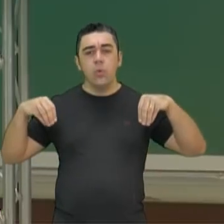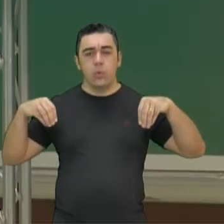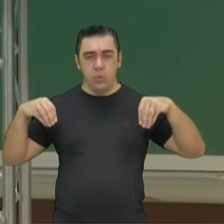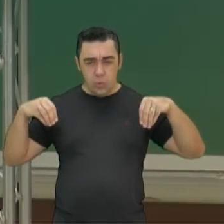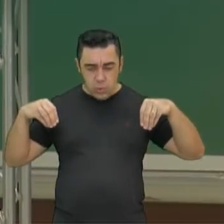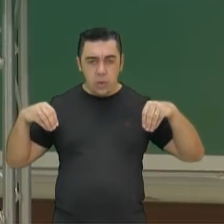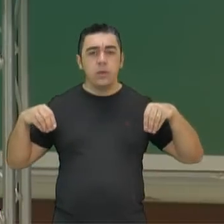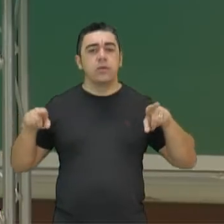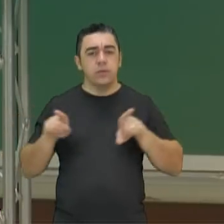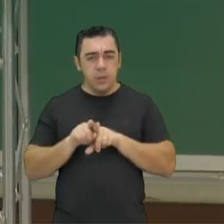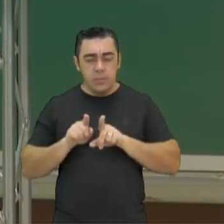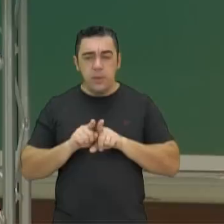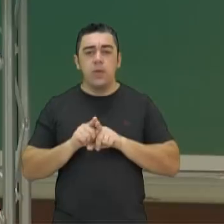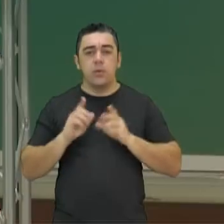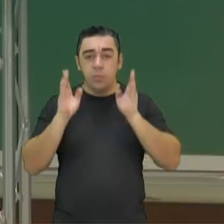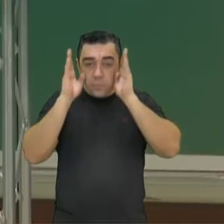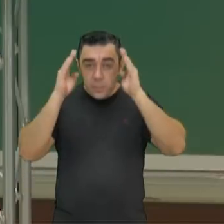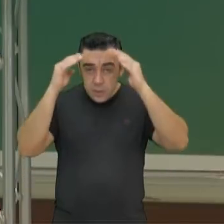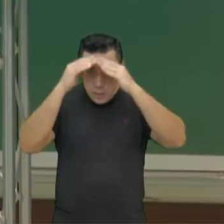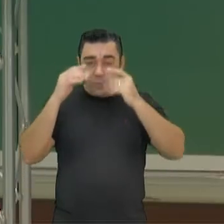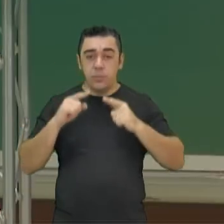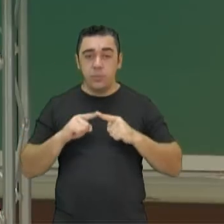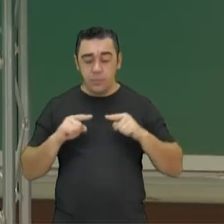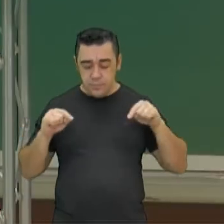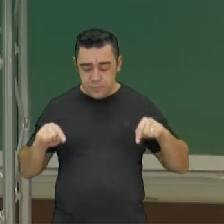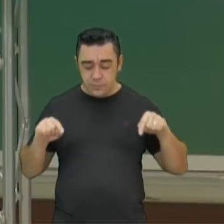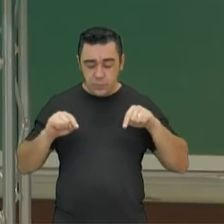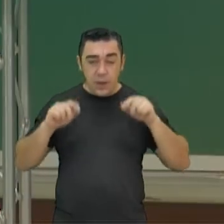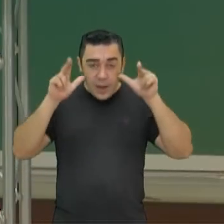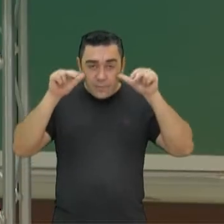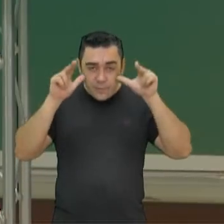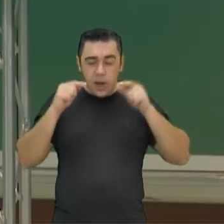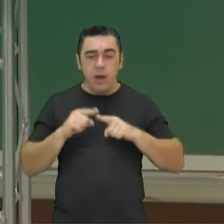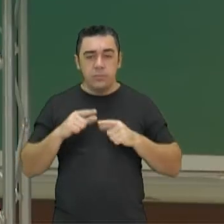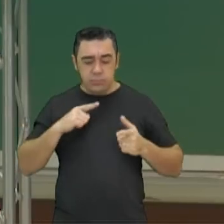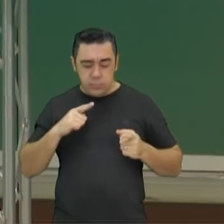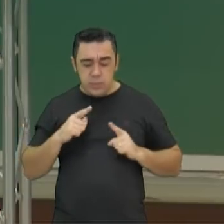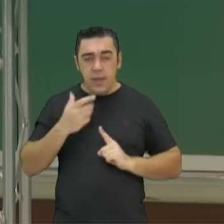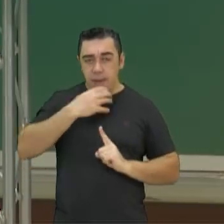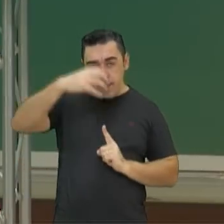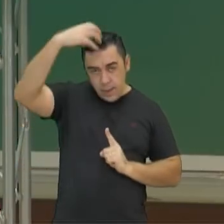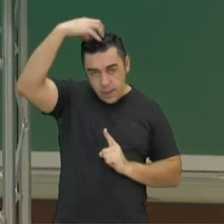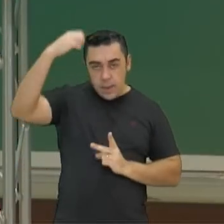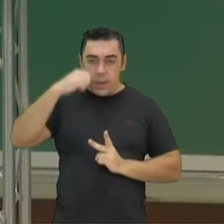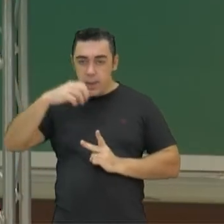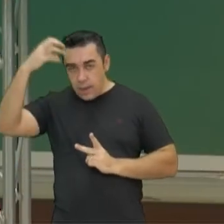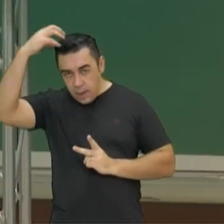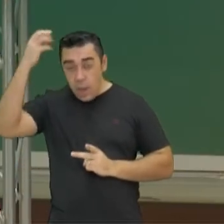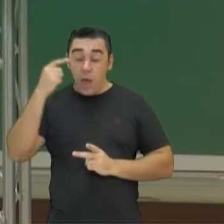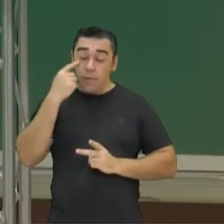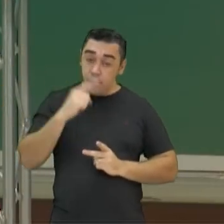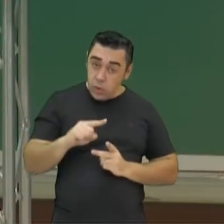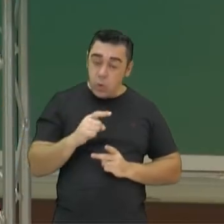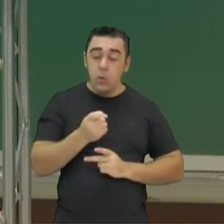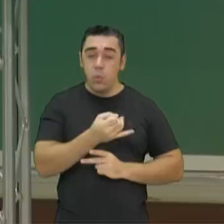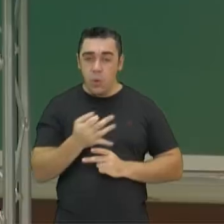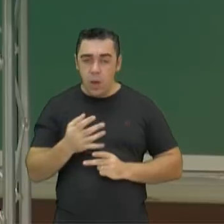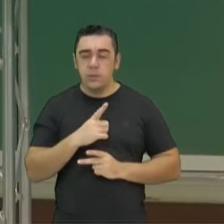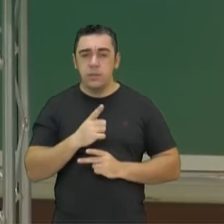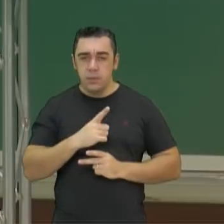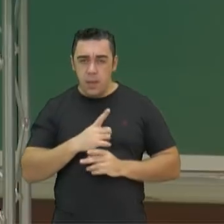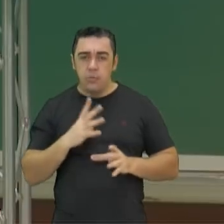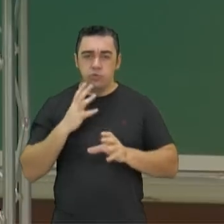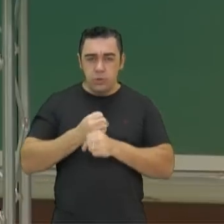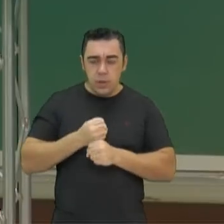Então, vimos as diferenças, vimos quantas são, vimos qual lado fica com qual lado, vimos quais peças que